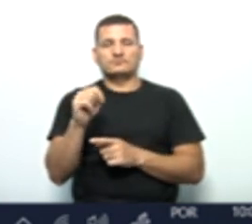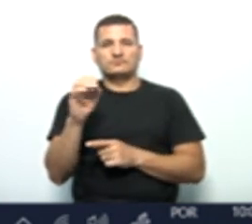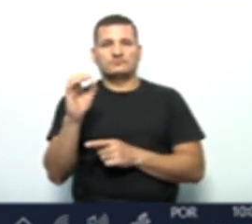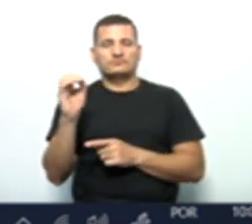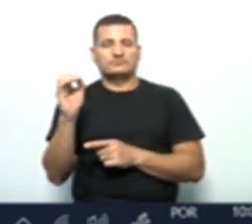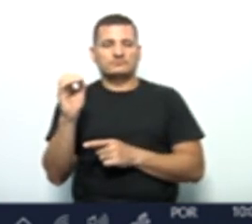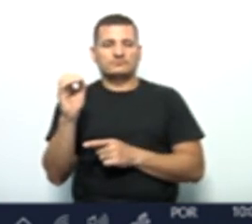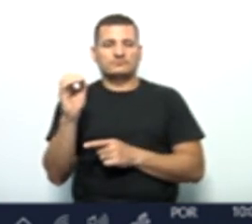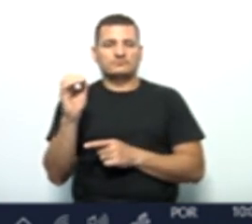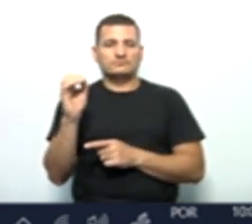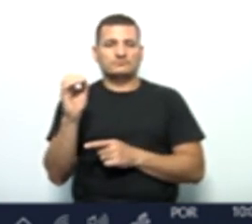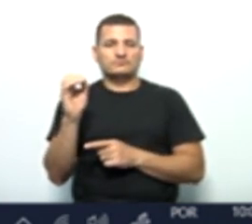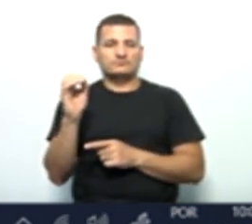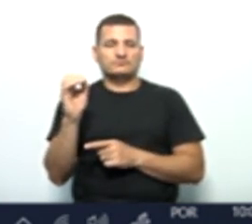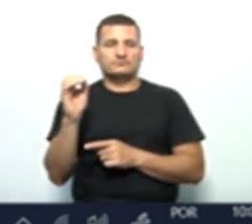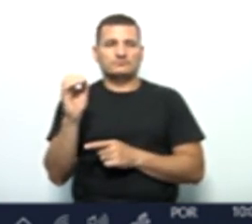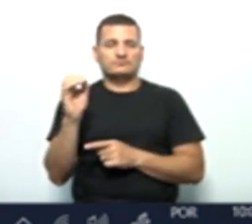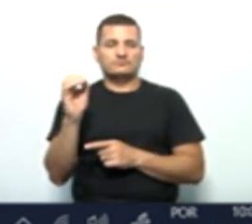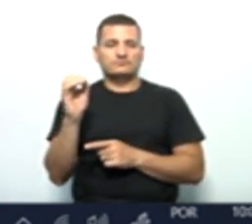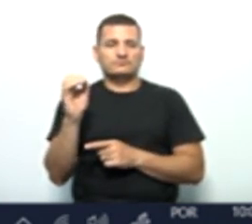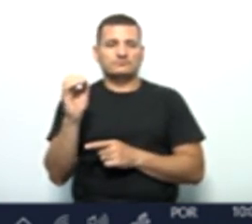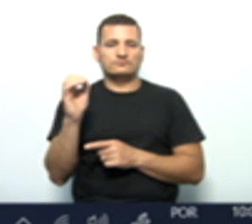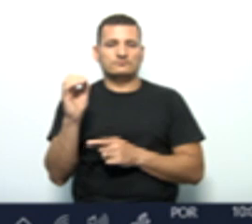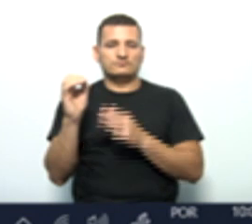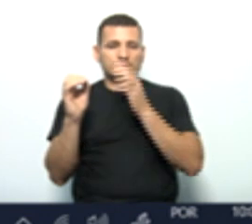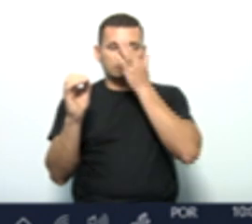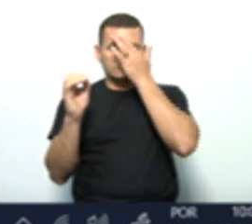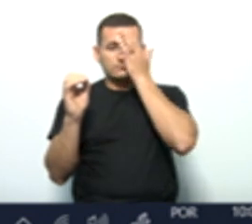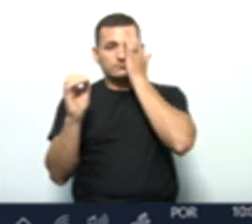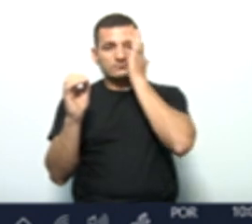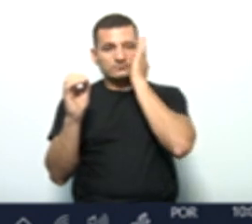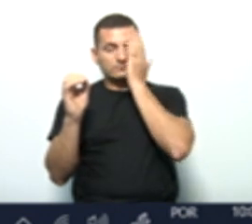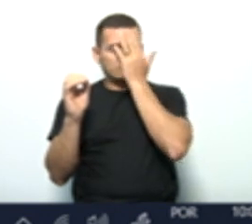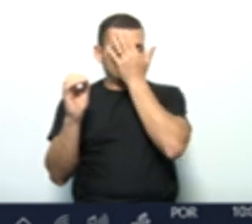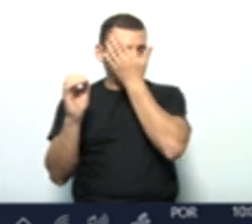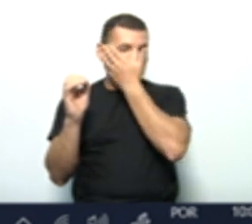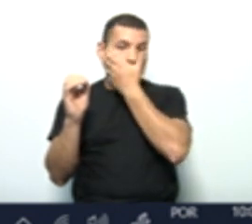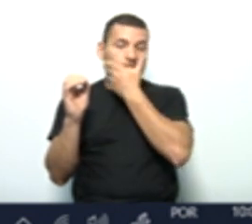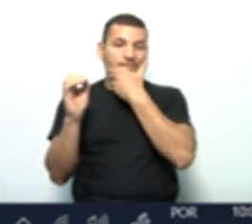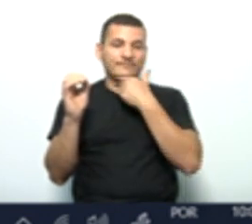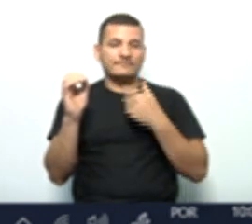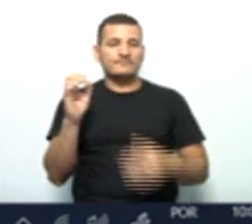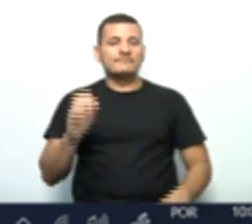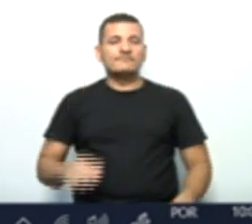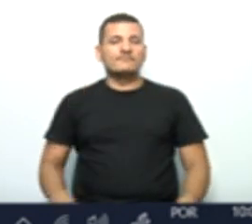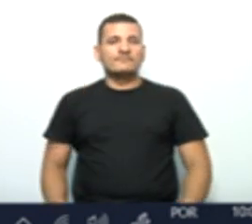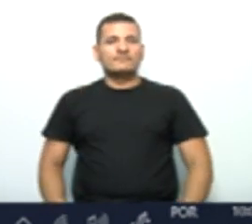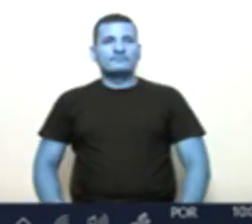eu já criei aqui, né? Porque na realidade, pessoal,